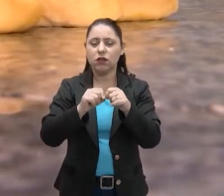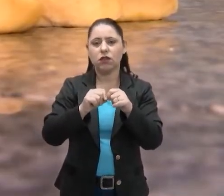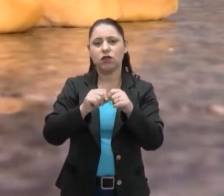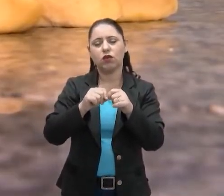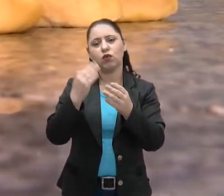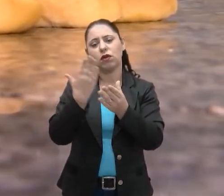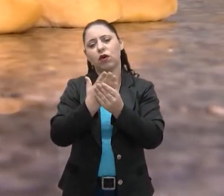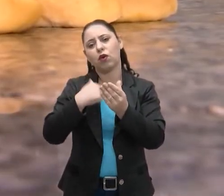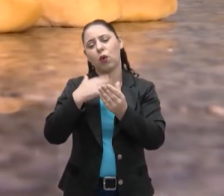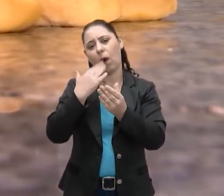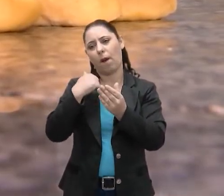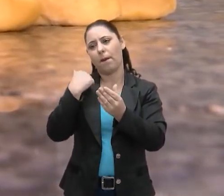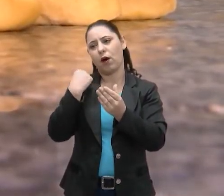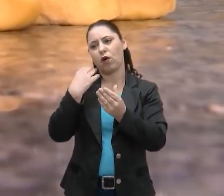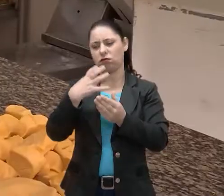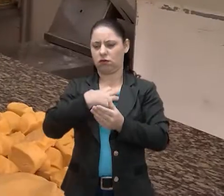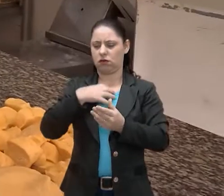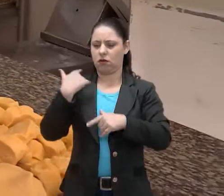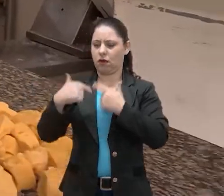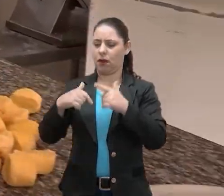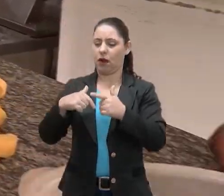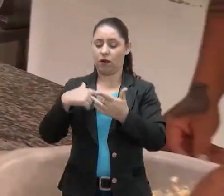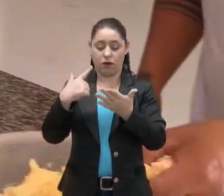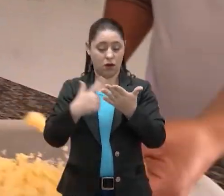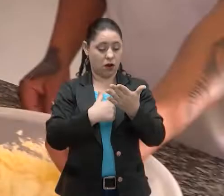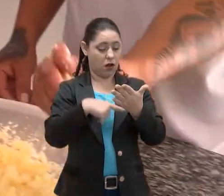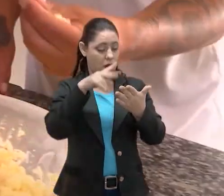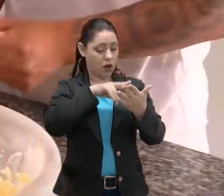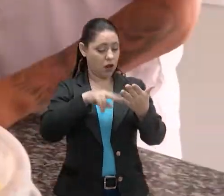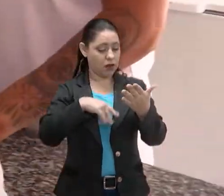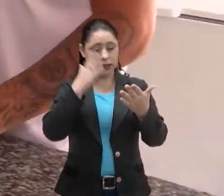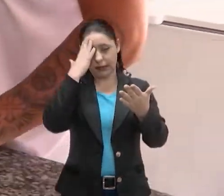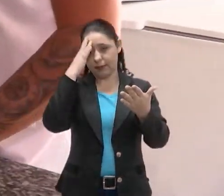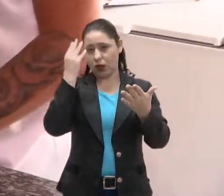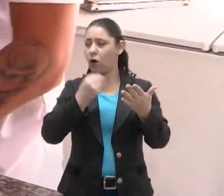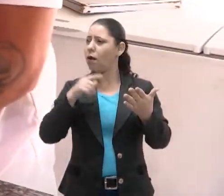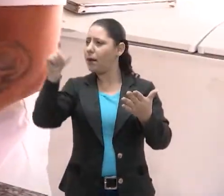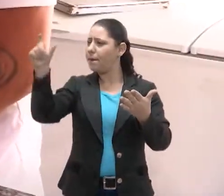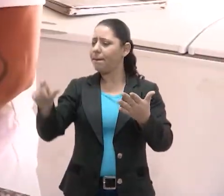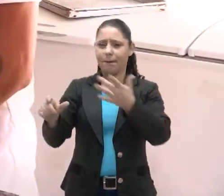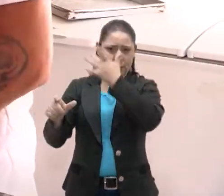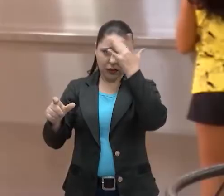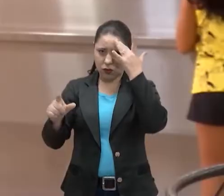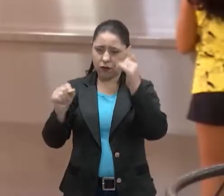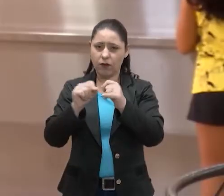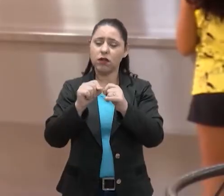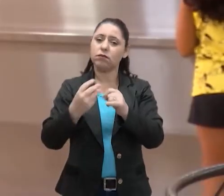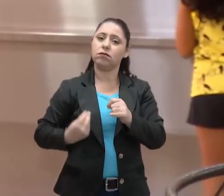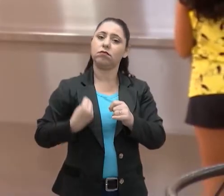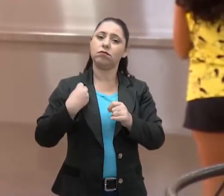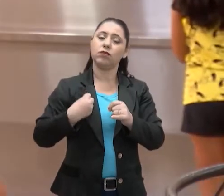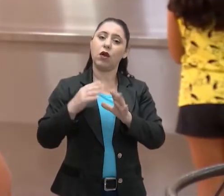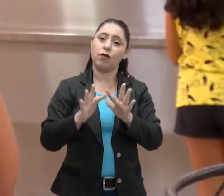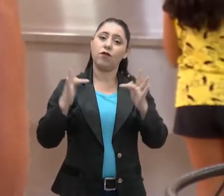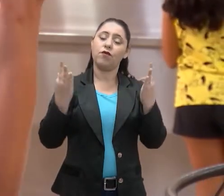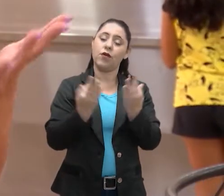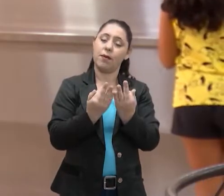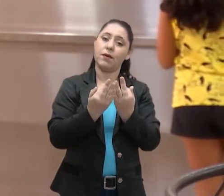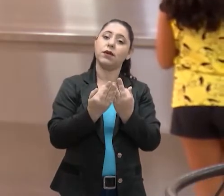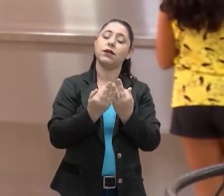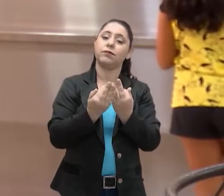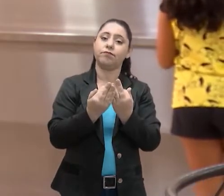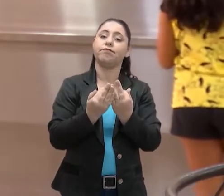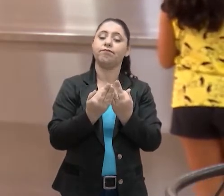eu como? Como que elas se sentem trabalhando aqui? Lendo o livro, você vai poder saber um pouquinho como que essas pessoas se sentem fazendo parte da grande